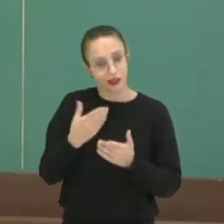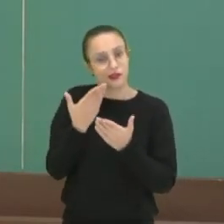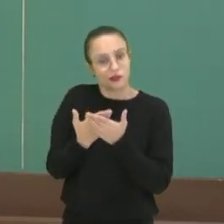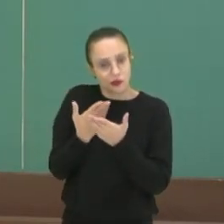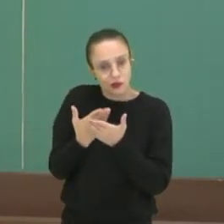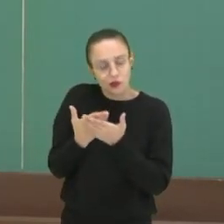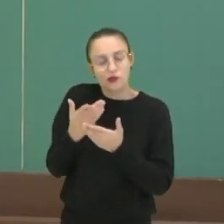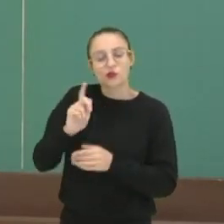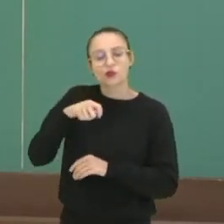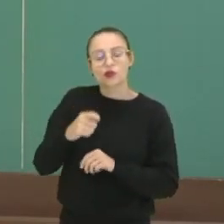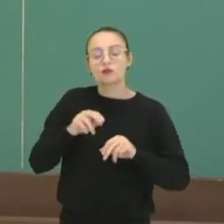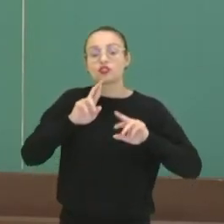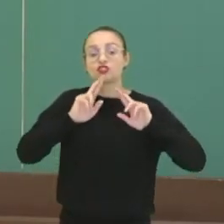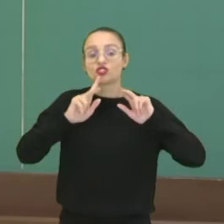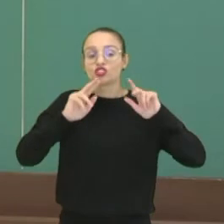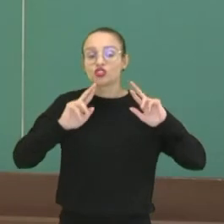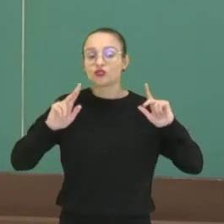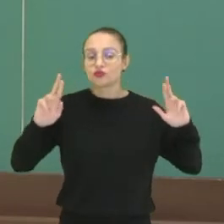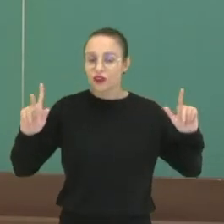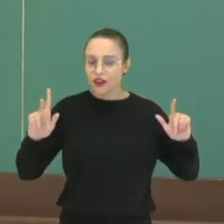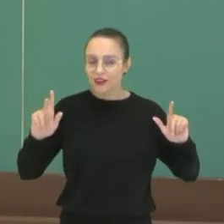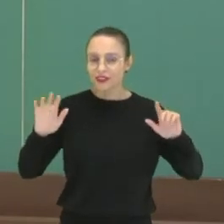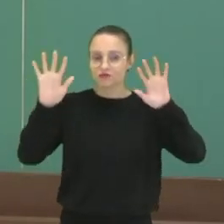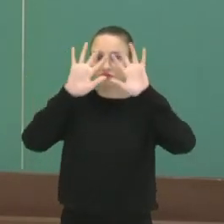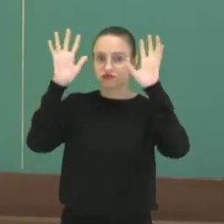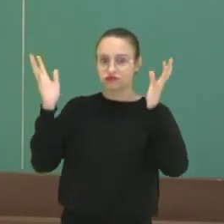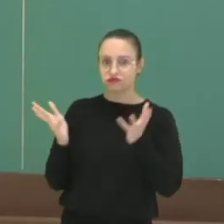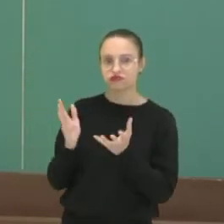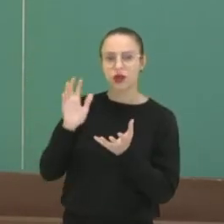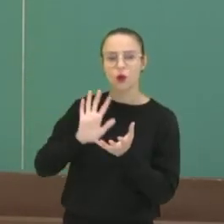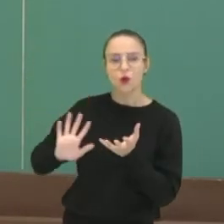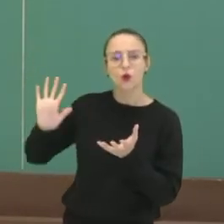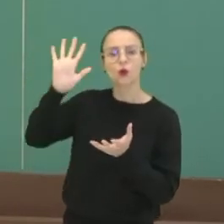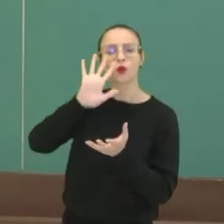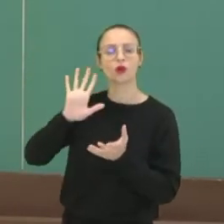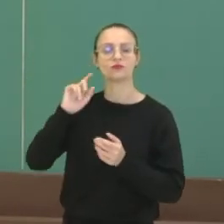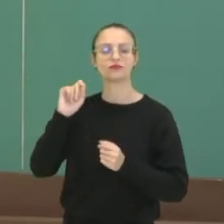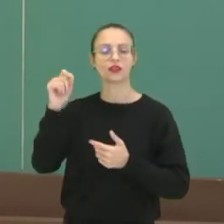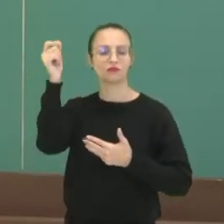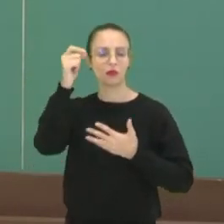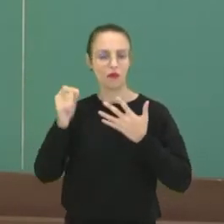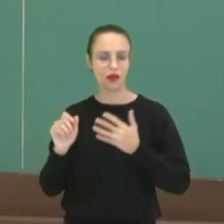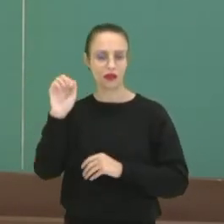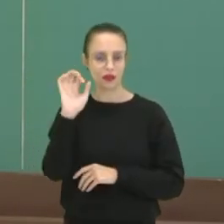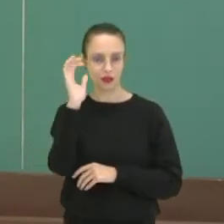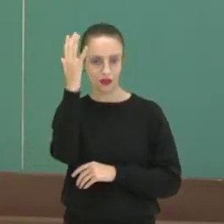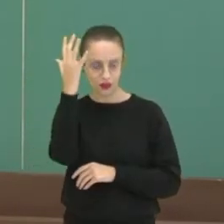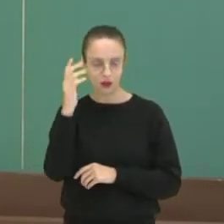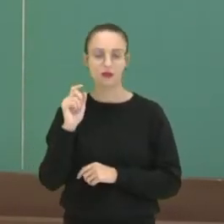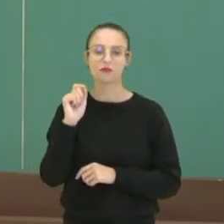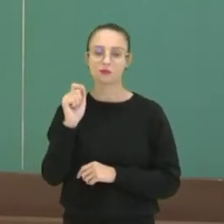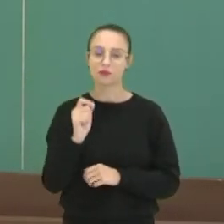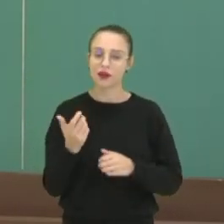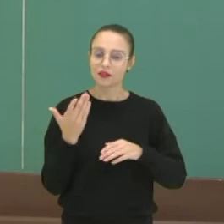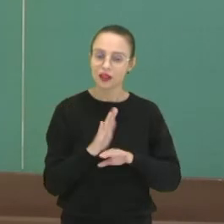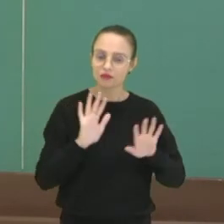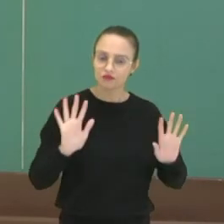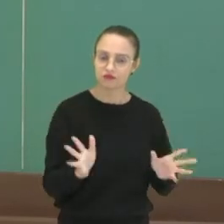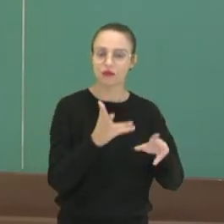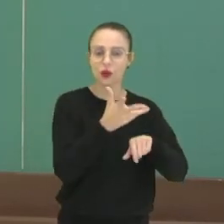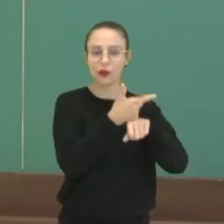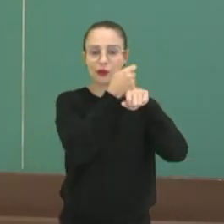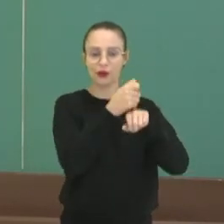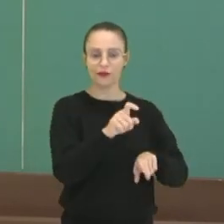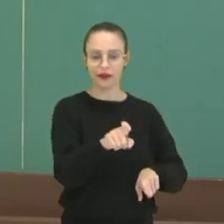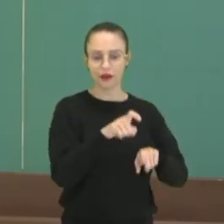dessas diferenças de condições da atmosfera, dessas diferenças que tem no clima para favorecer a produção agrícola.